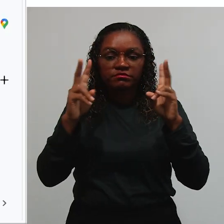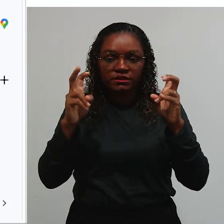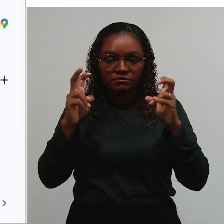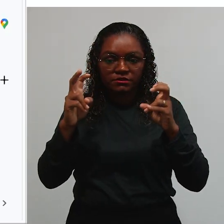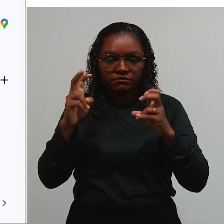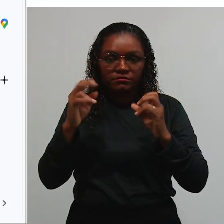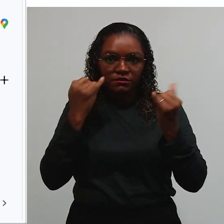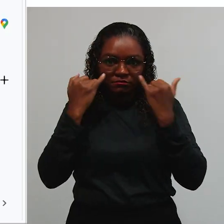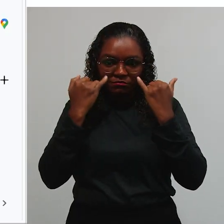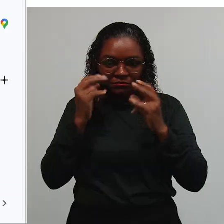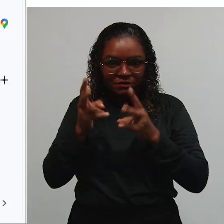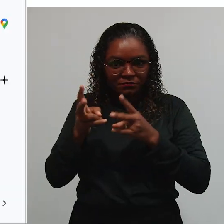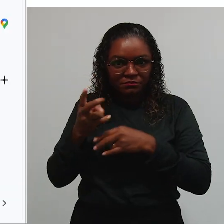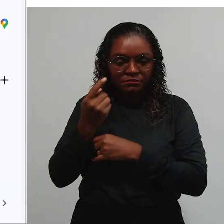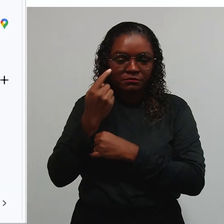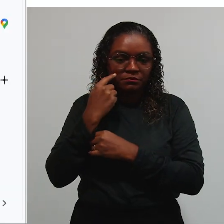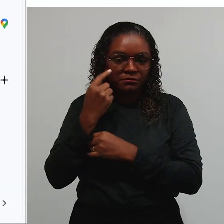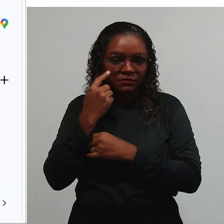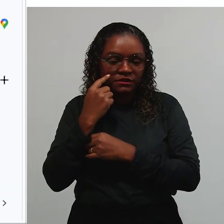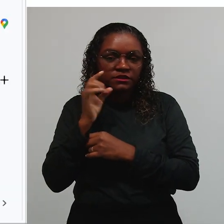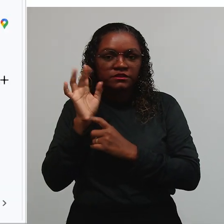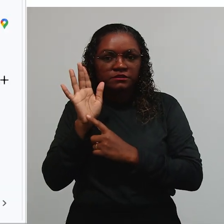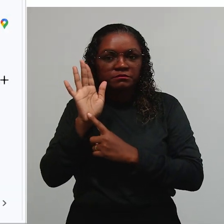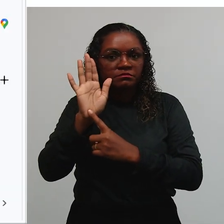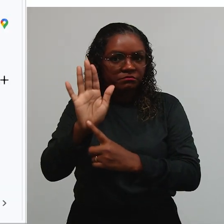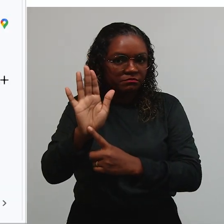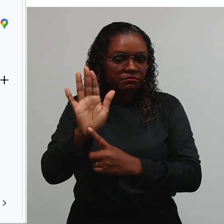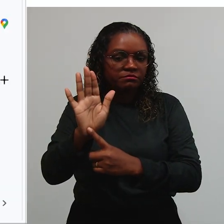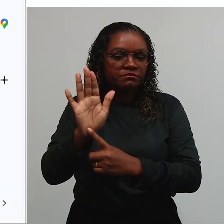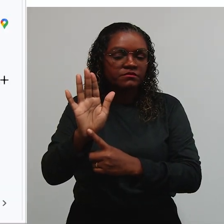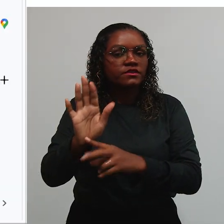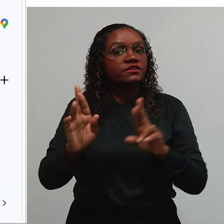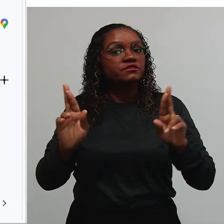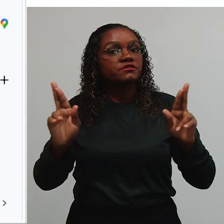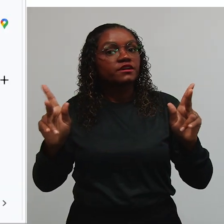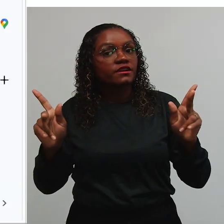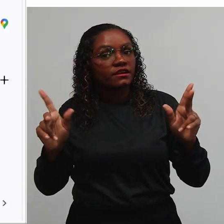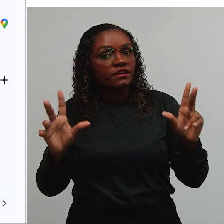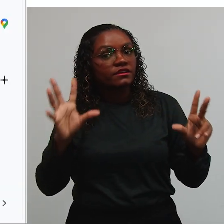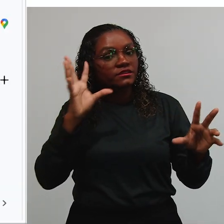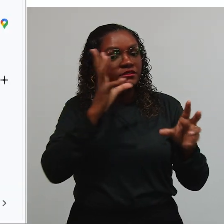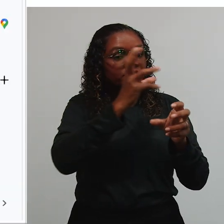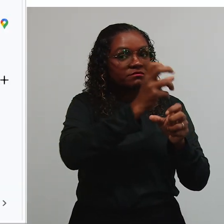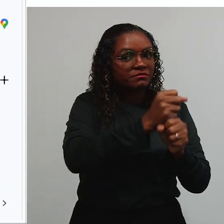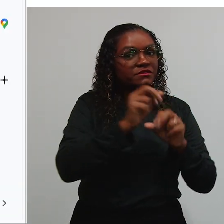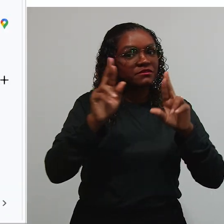esses dados aqui. Introdução é uma apresentação. Ela é diferente do